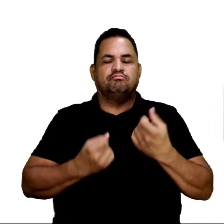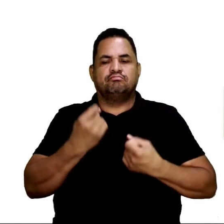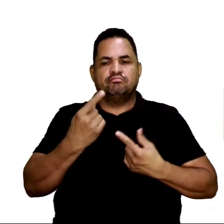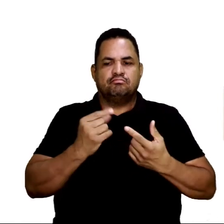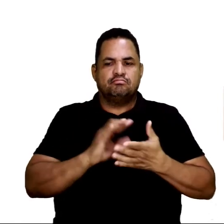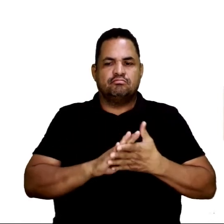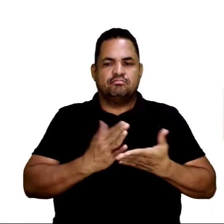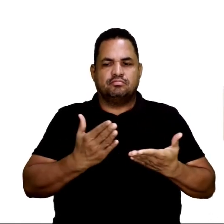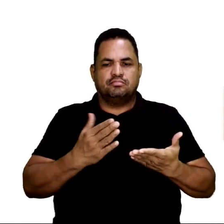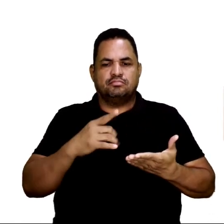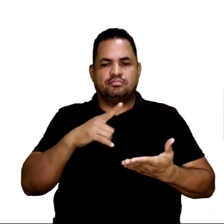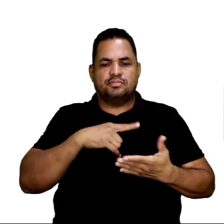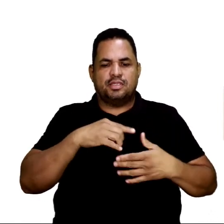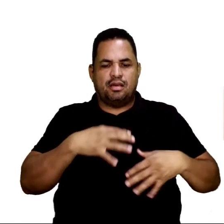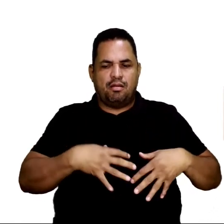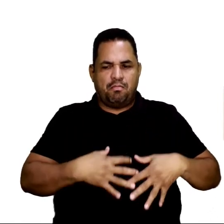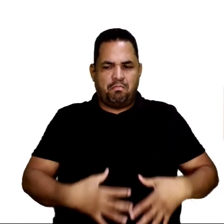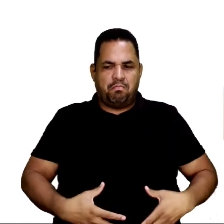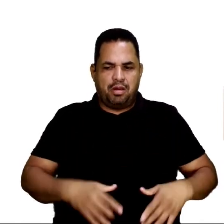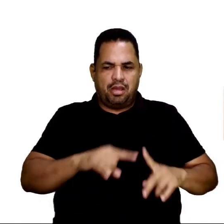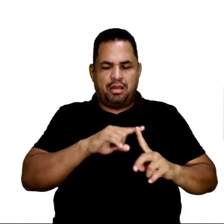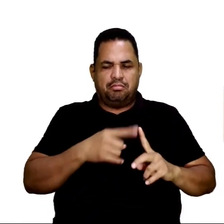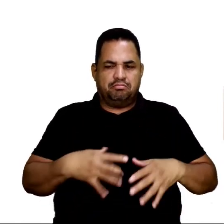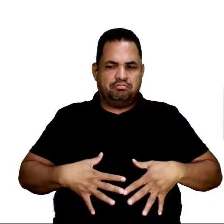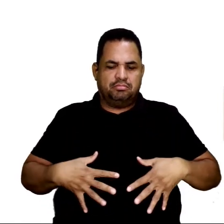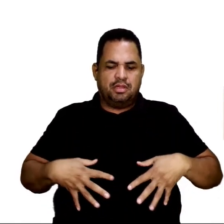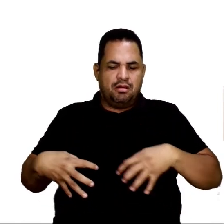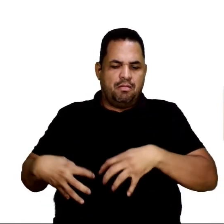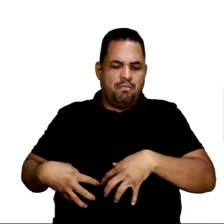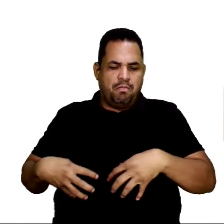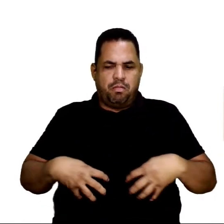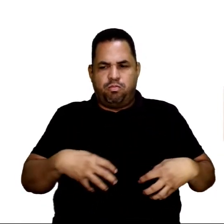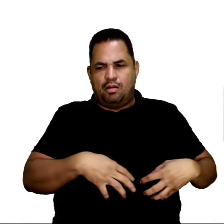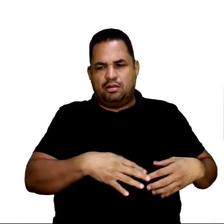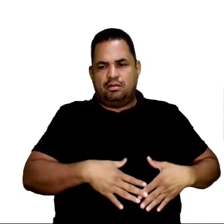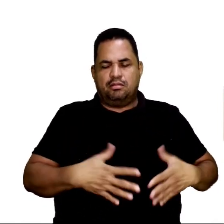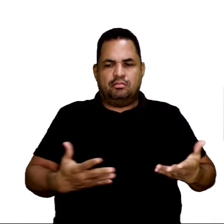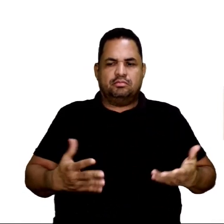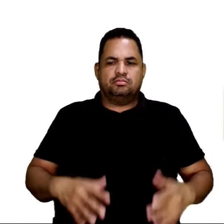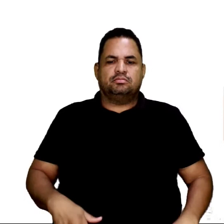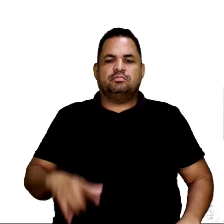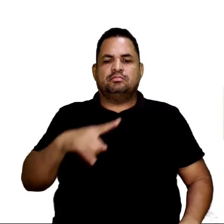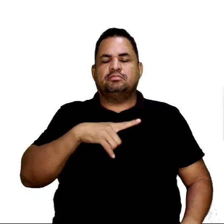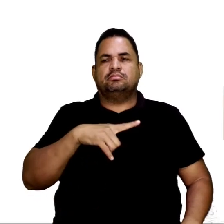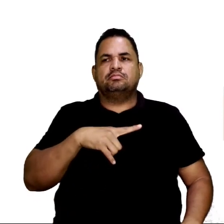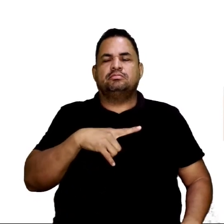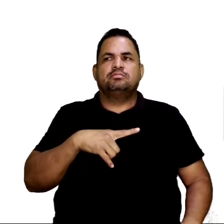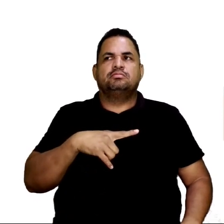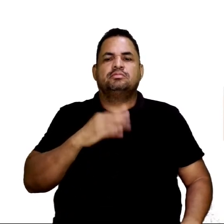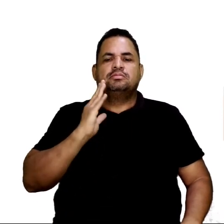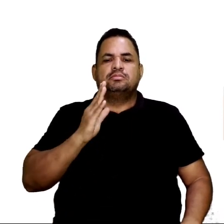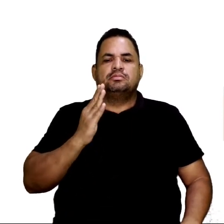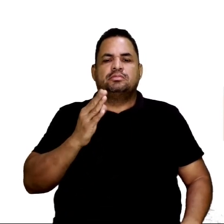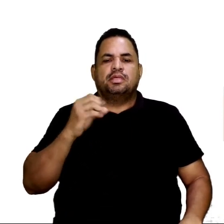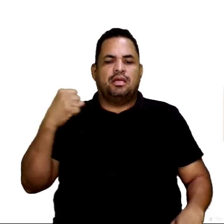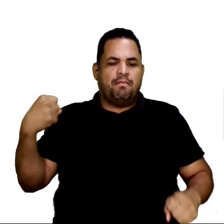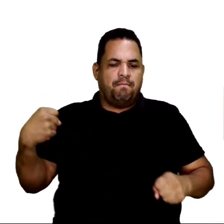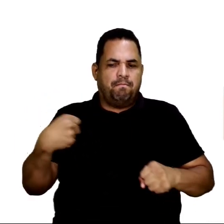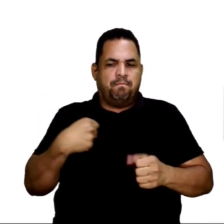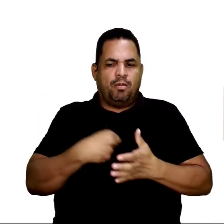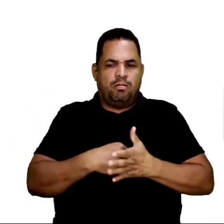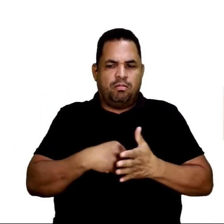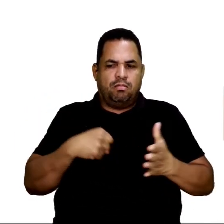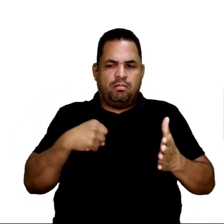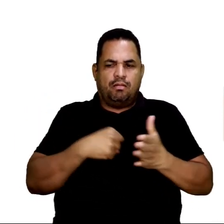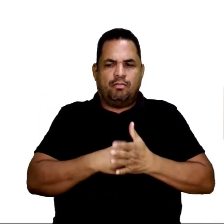bater a barriga durante a gestação em algum lugar, ou alguém vê. A gente já viu situações de alguém dar murro na barriga de uma mãe